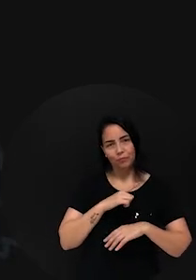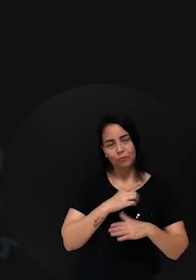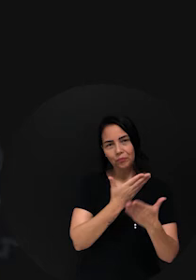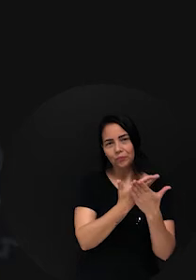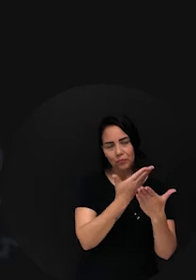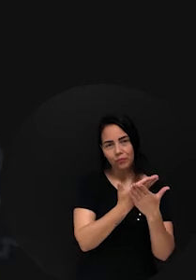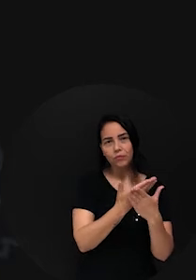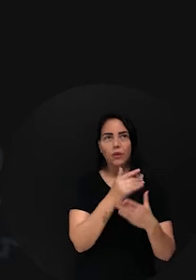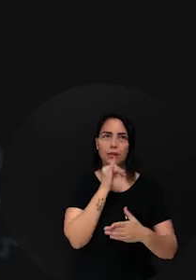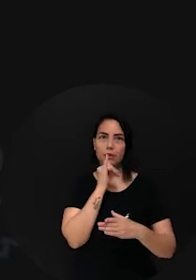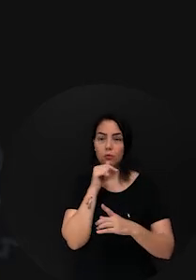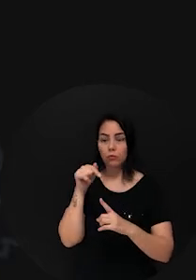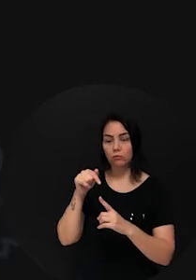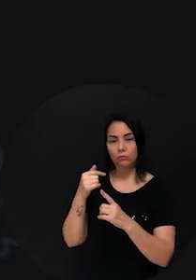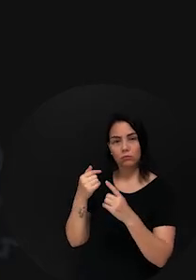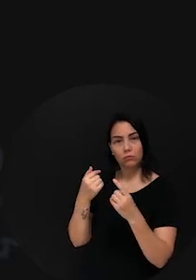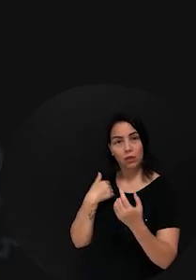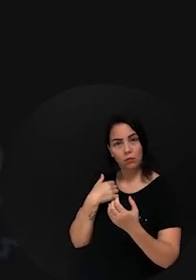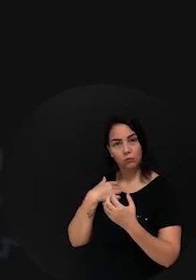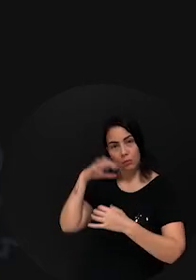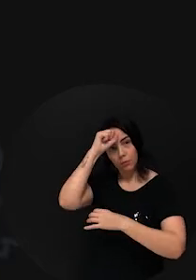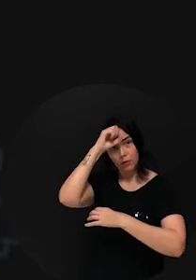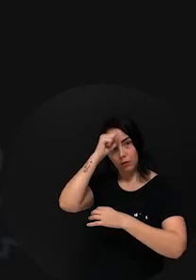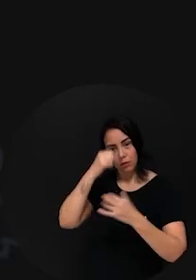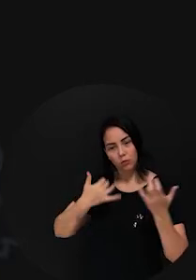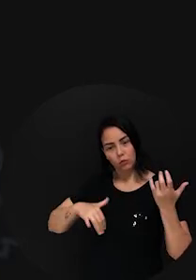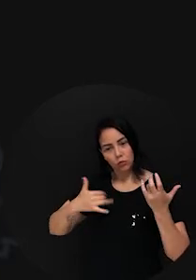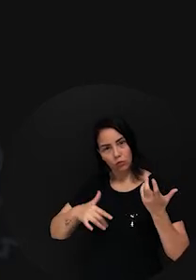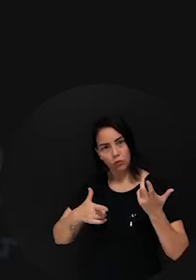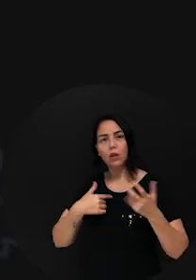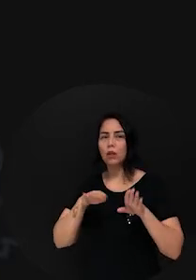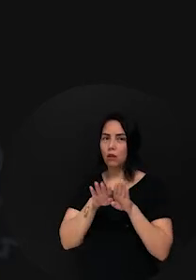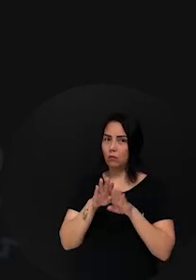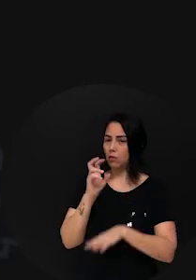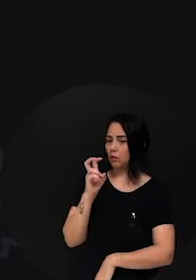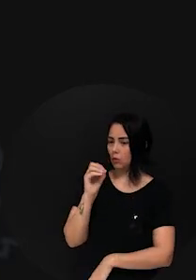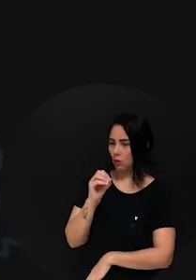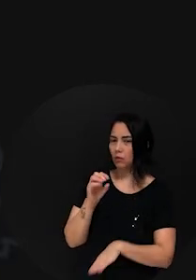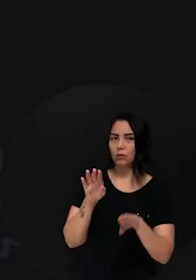de instrumento e as complementares também.